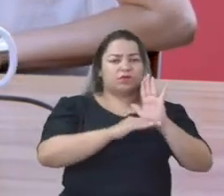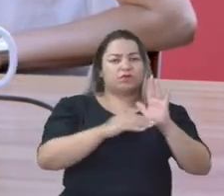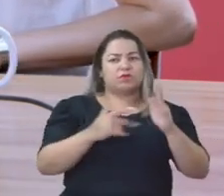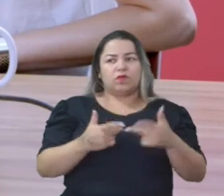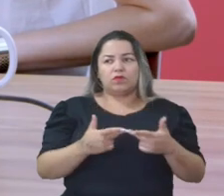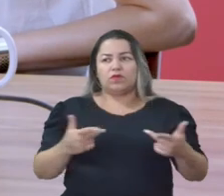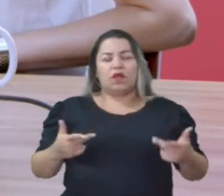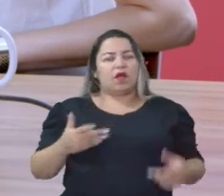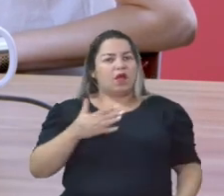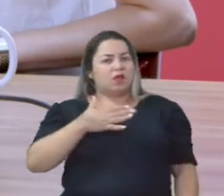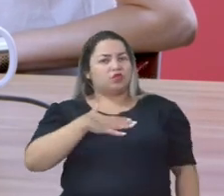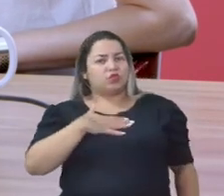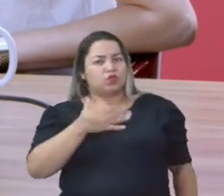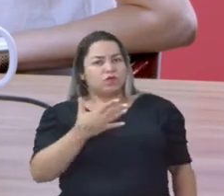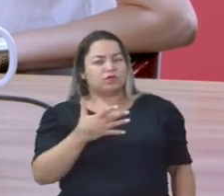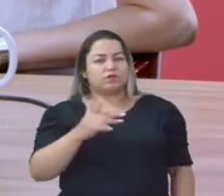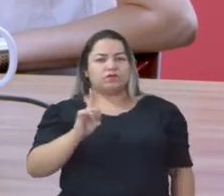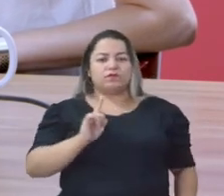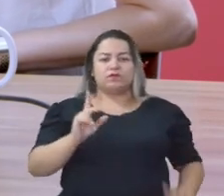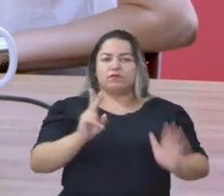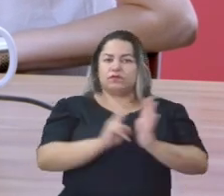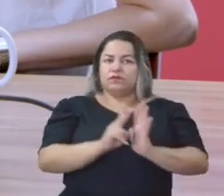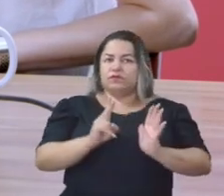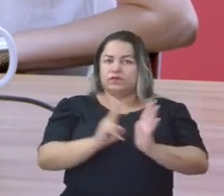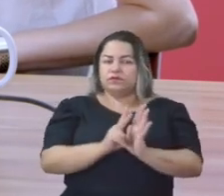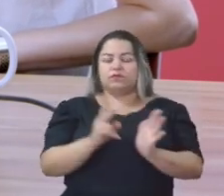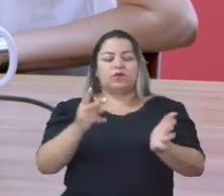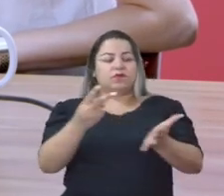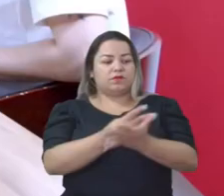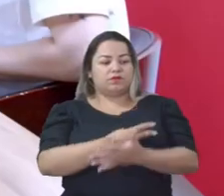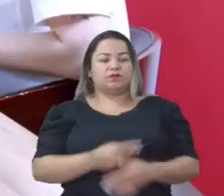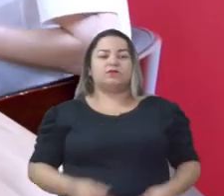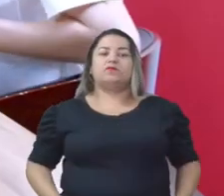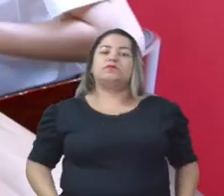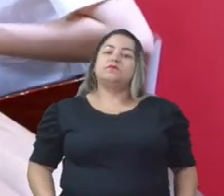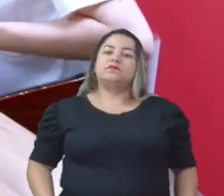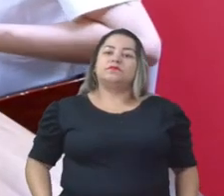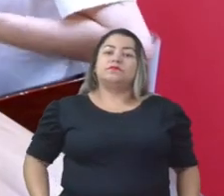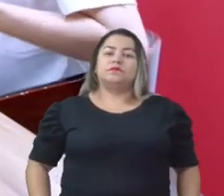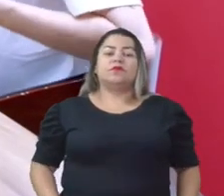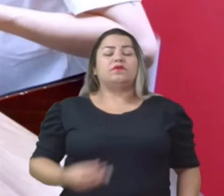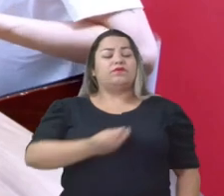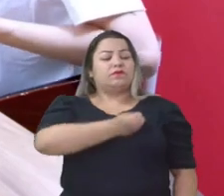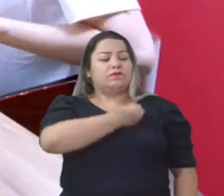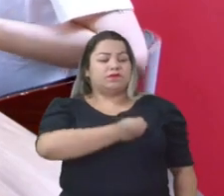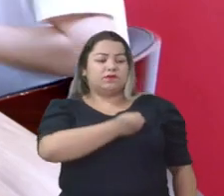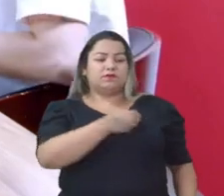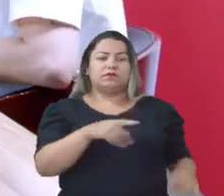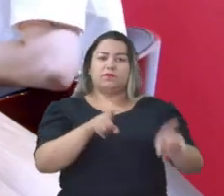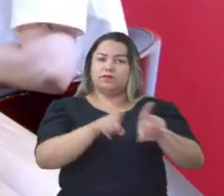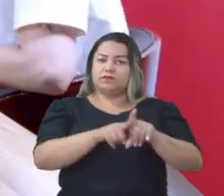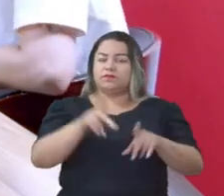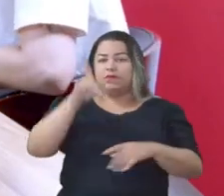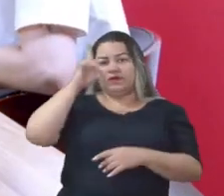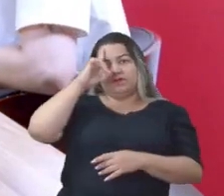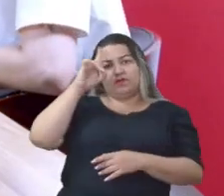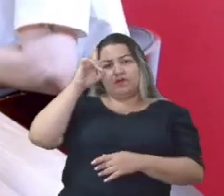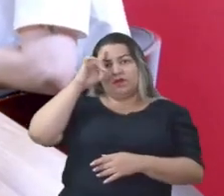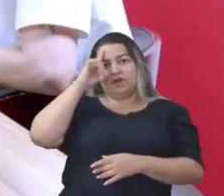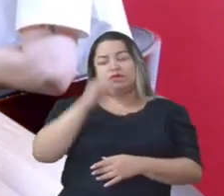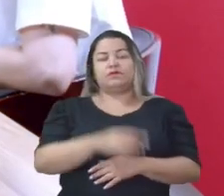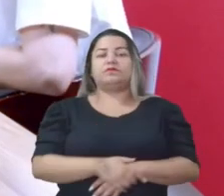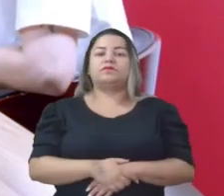situação assustadora que os indígenas estavam passando lá, né? E vivem passando de forma constante, né? Sim, e